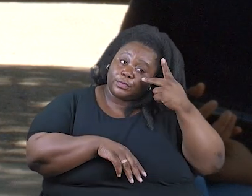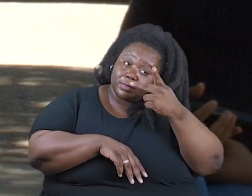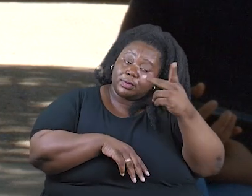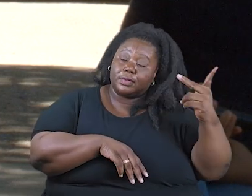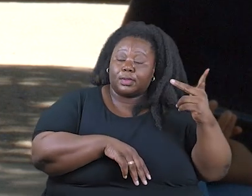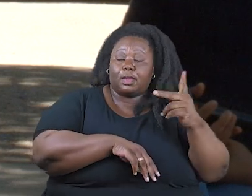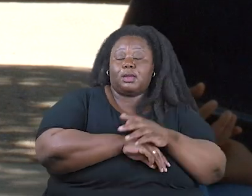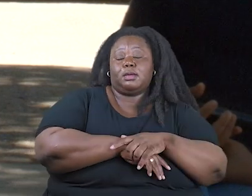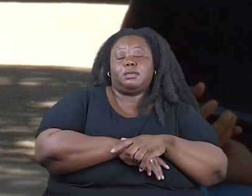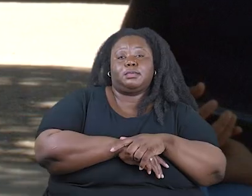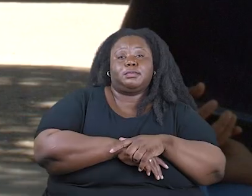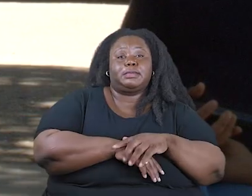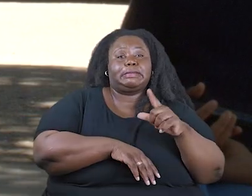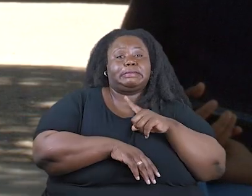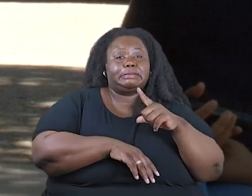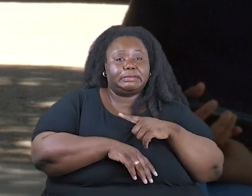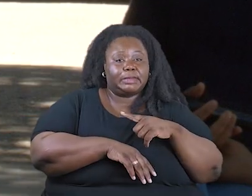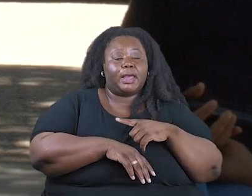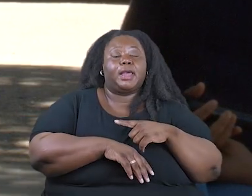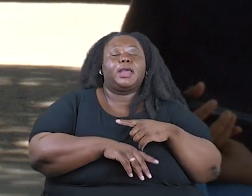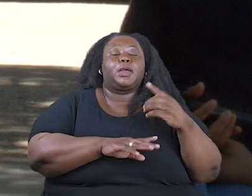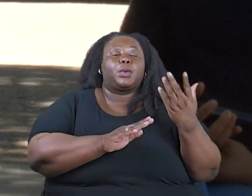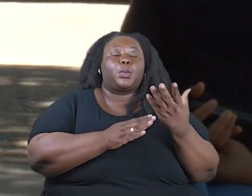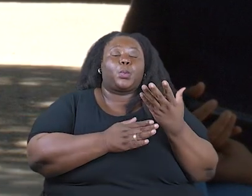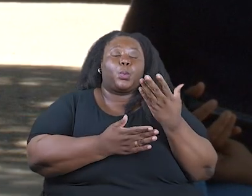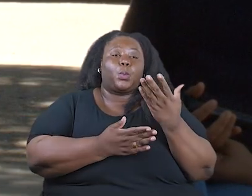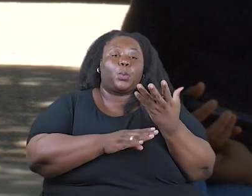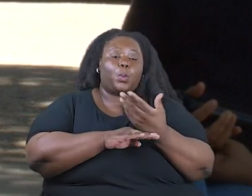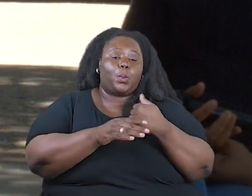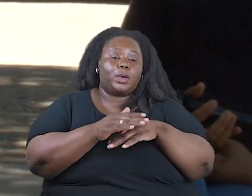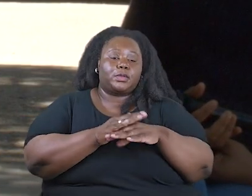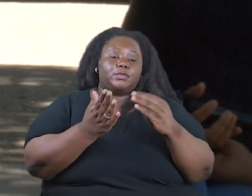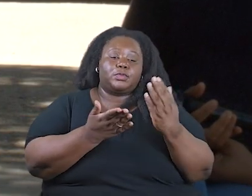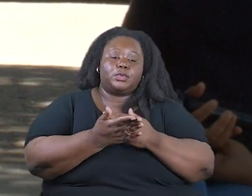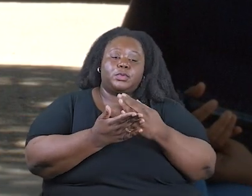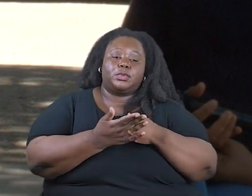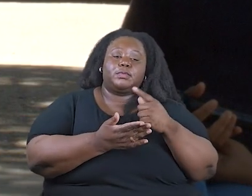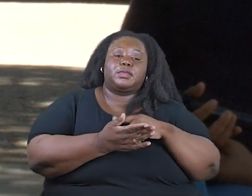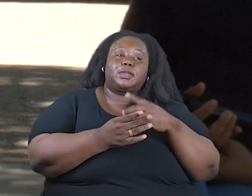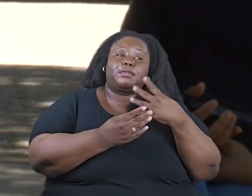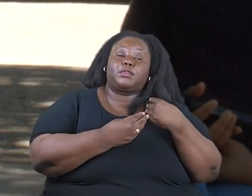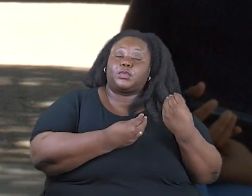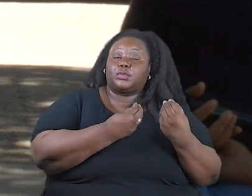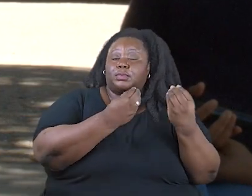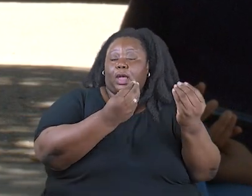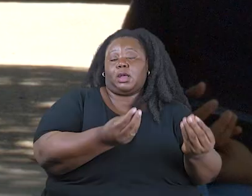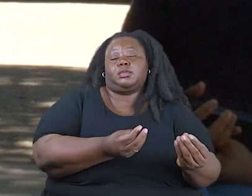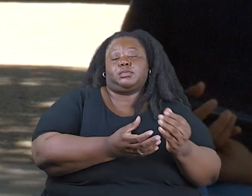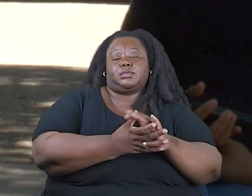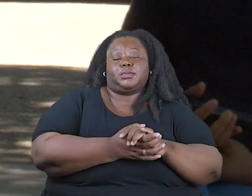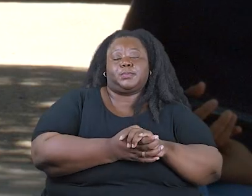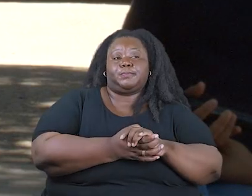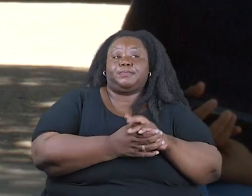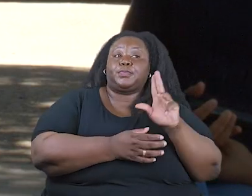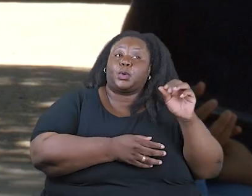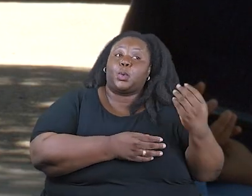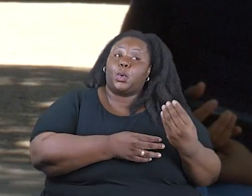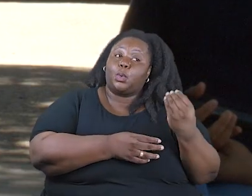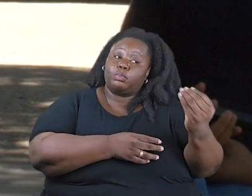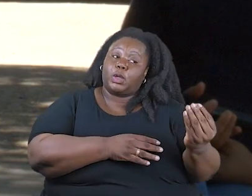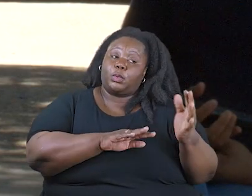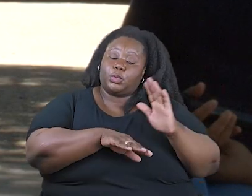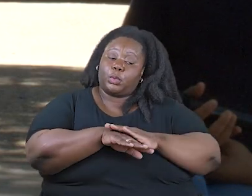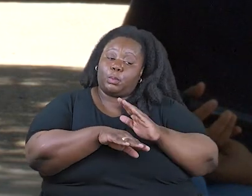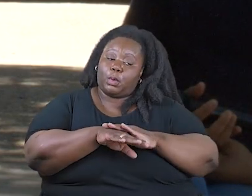visitar e que tem acervo de livro de artista, os livros de artista que tem no acervo foram doações. Ou doação do